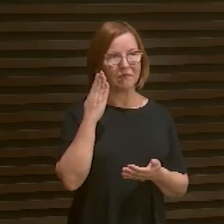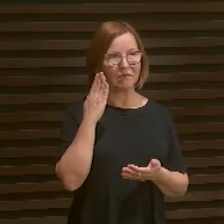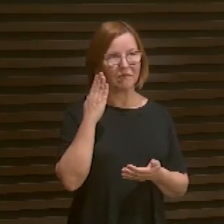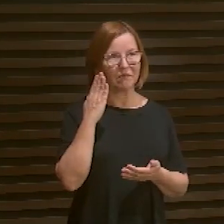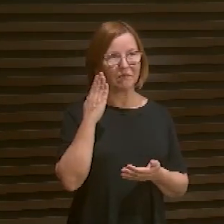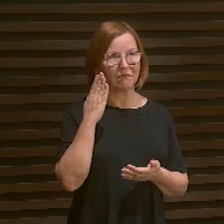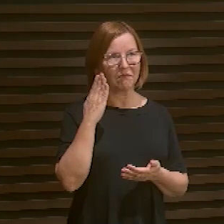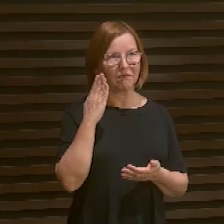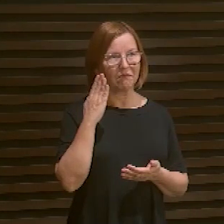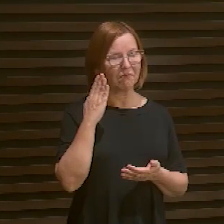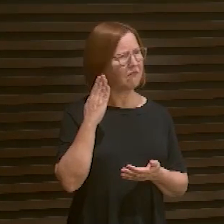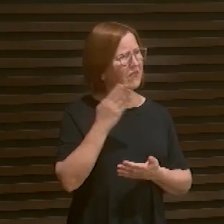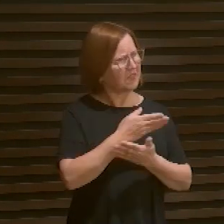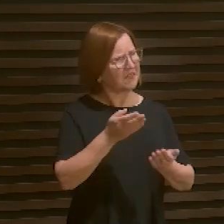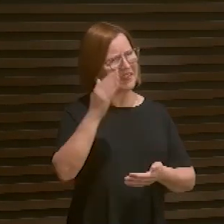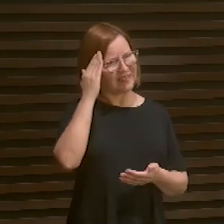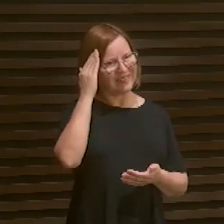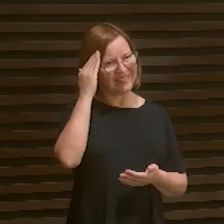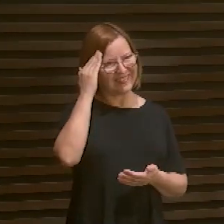Alguém sabe?